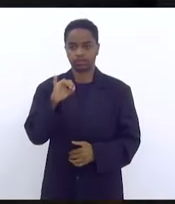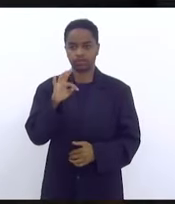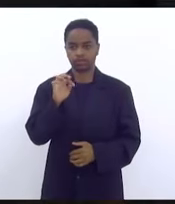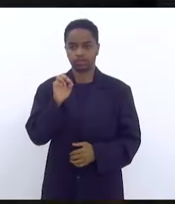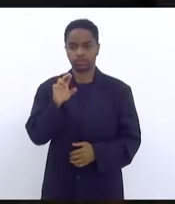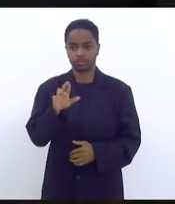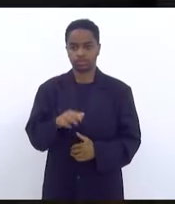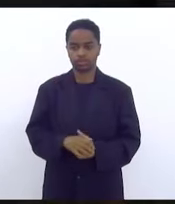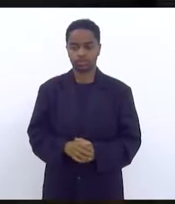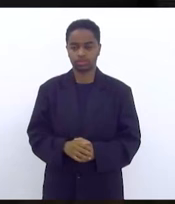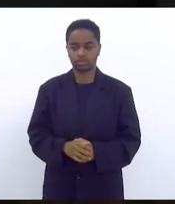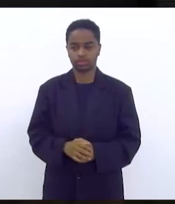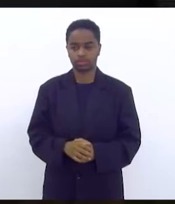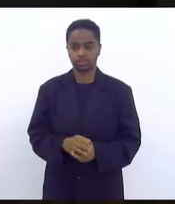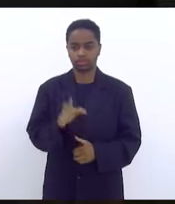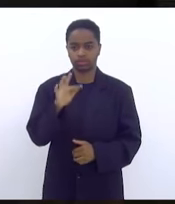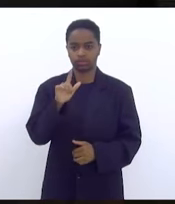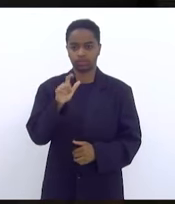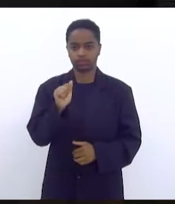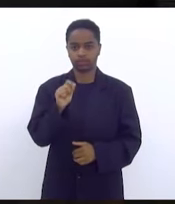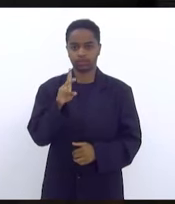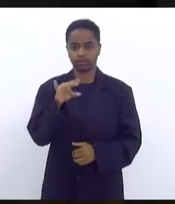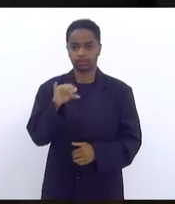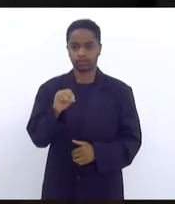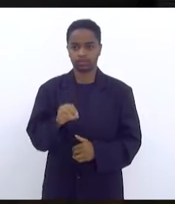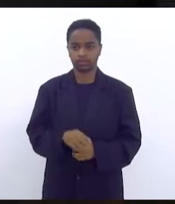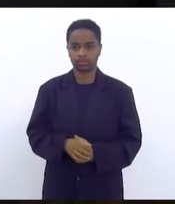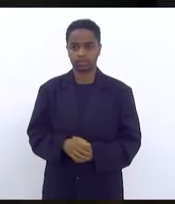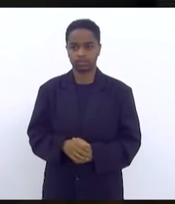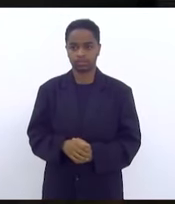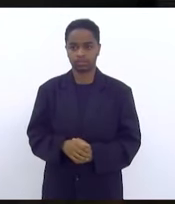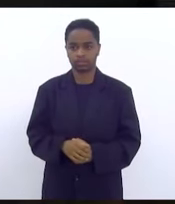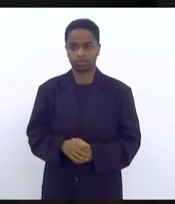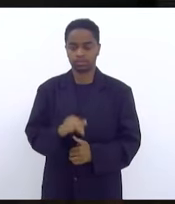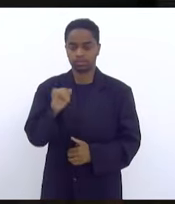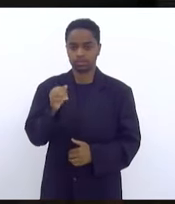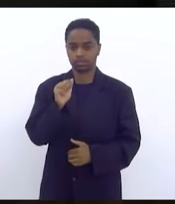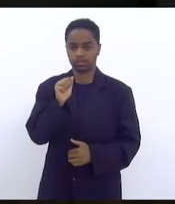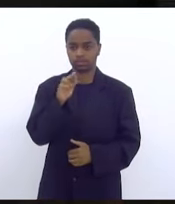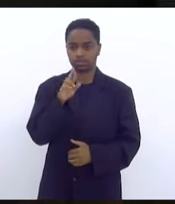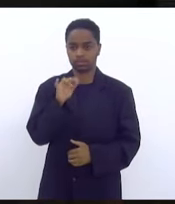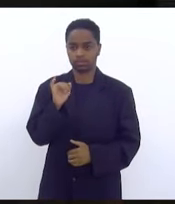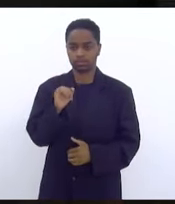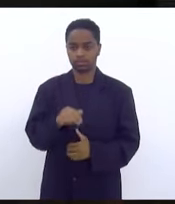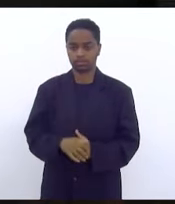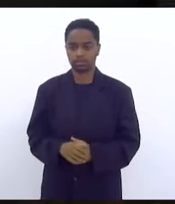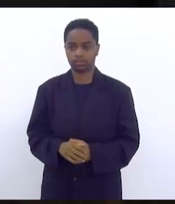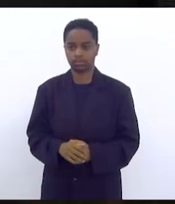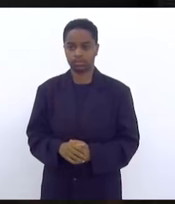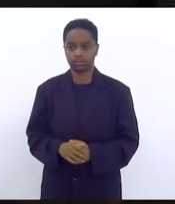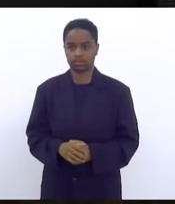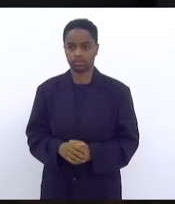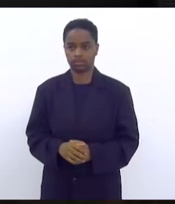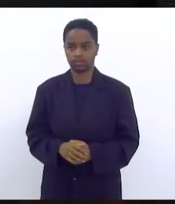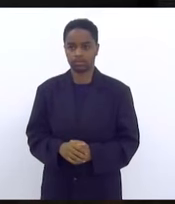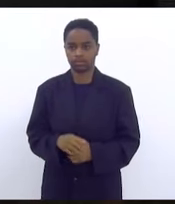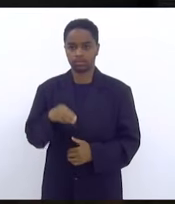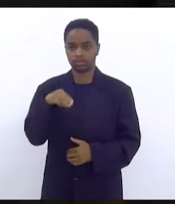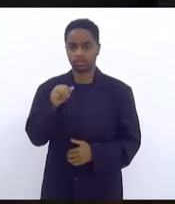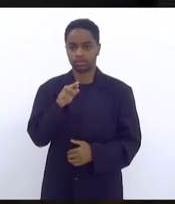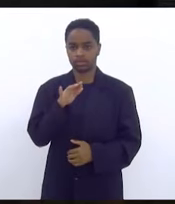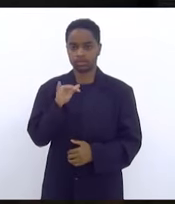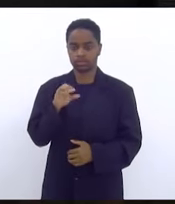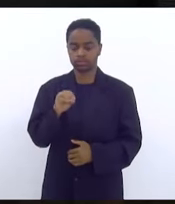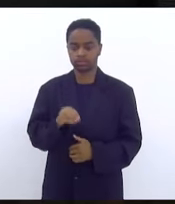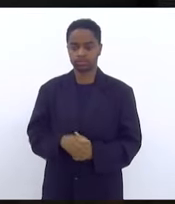Júnior, deputado Flávio Serafini, deputado Jari Oliveira, deputado Márcio